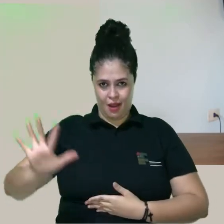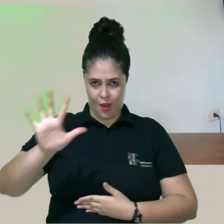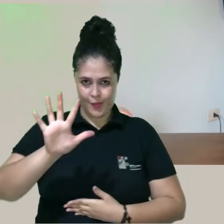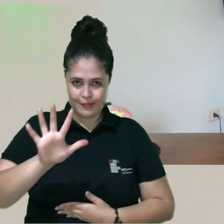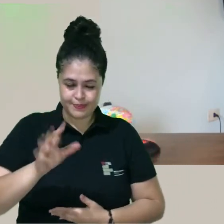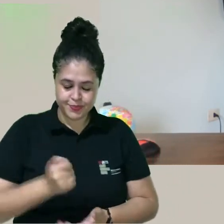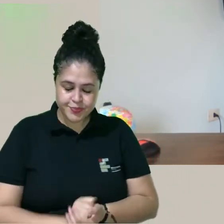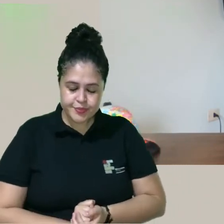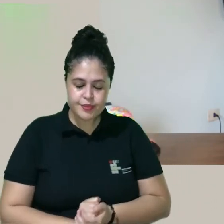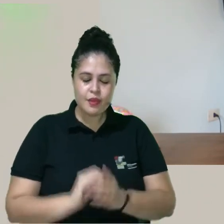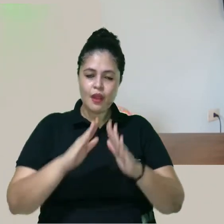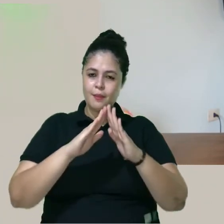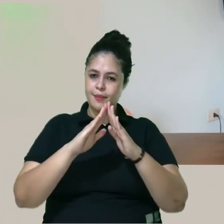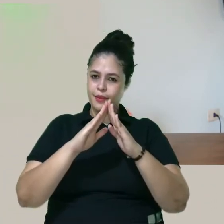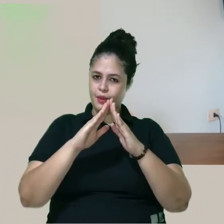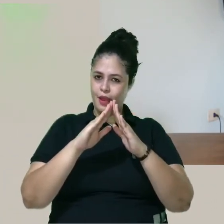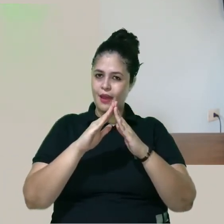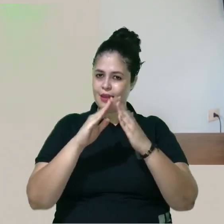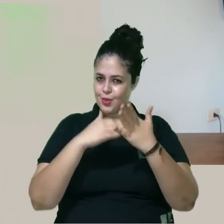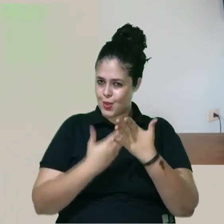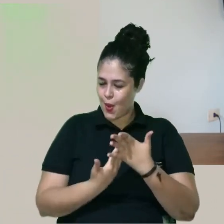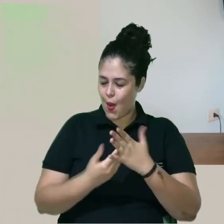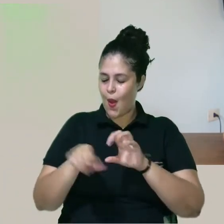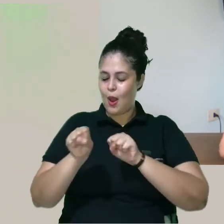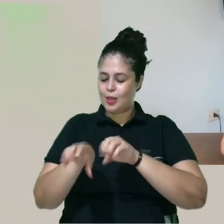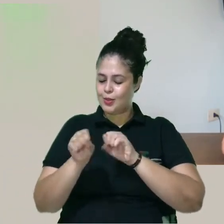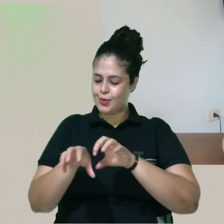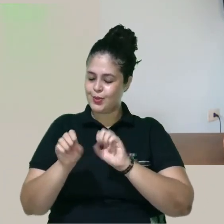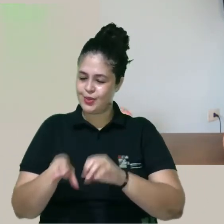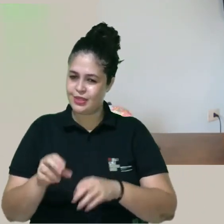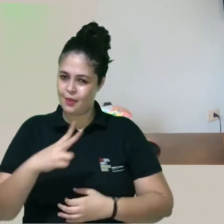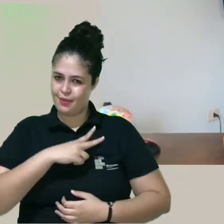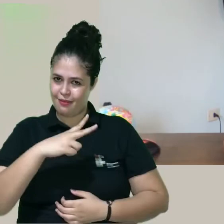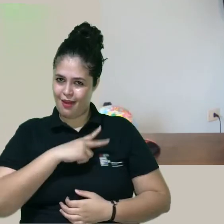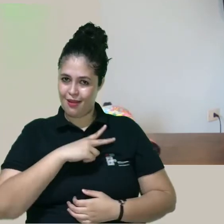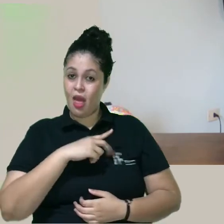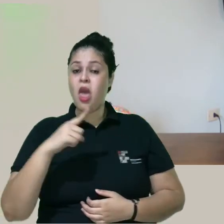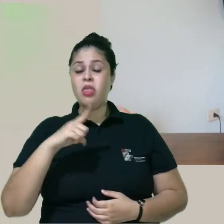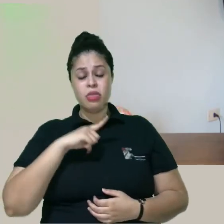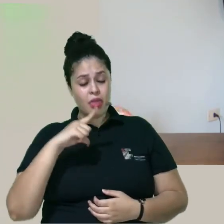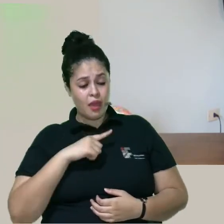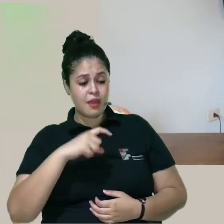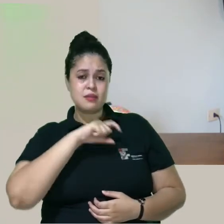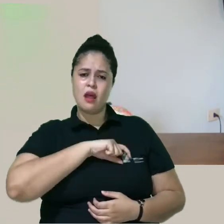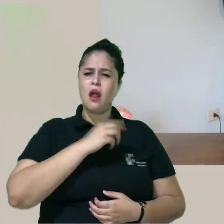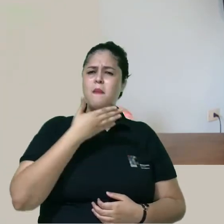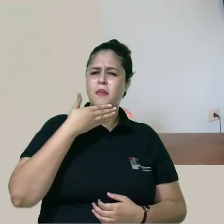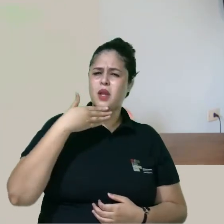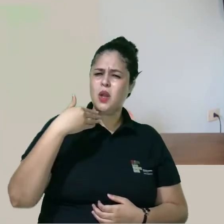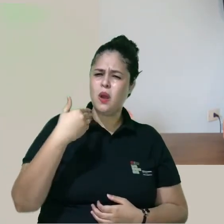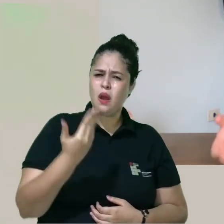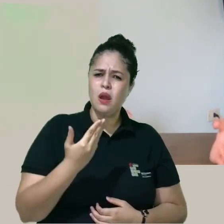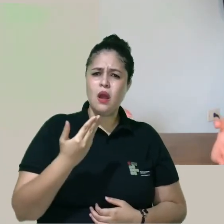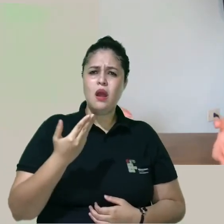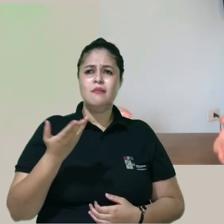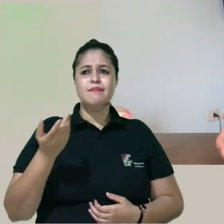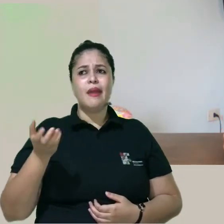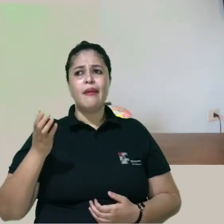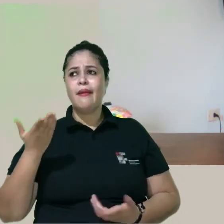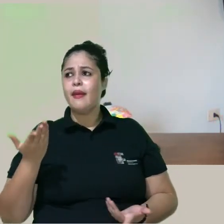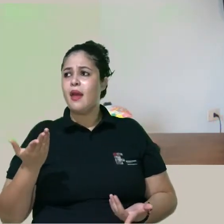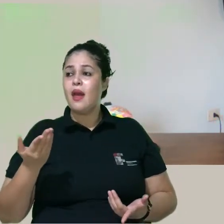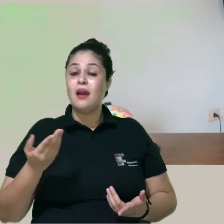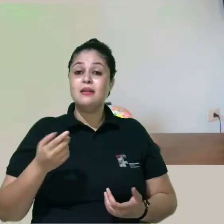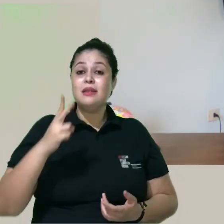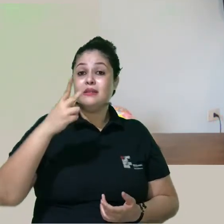ensino privado é dotado de uma condição socioeconômica melhor. E isso resulta, evidentemente,